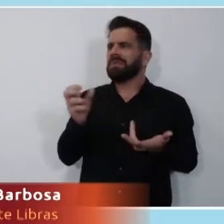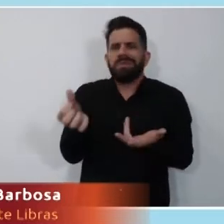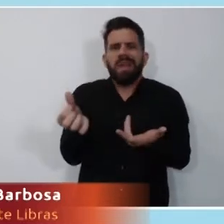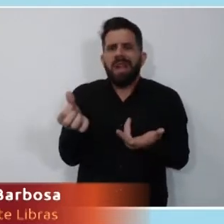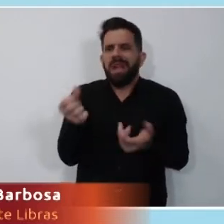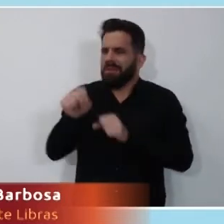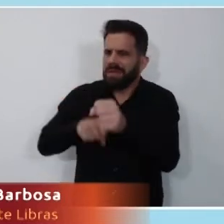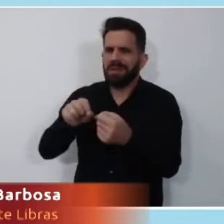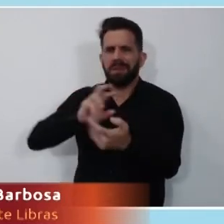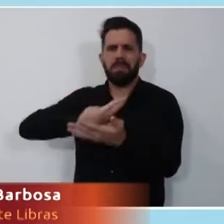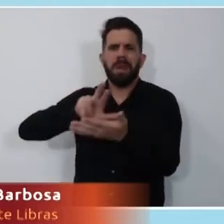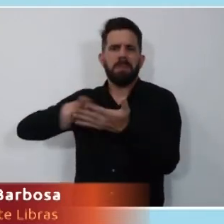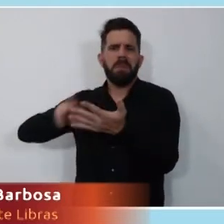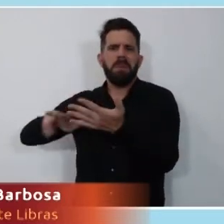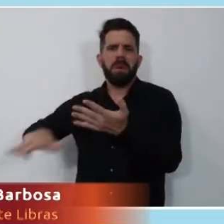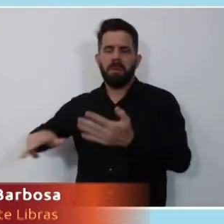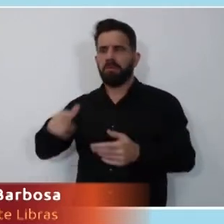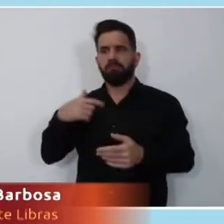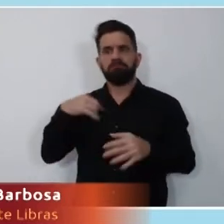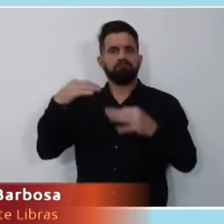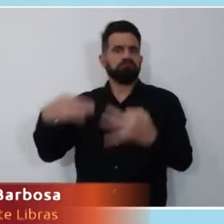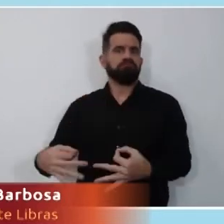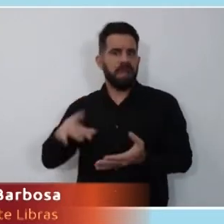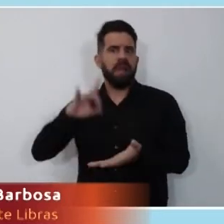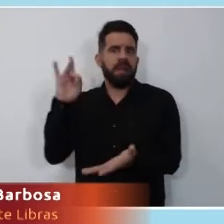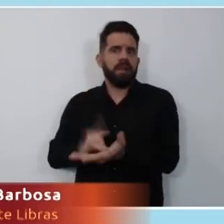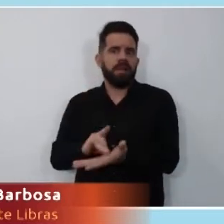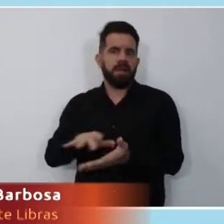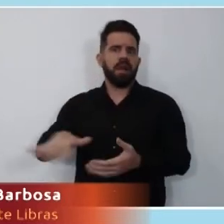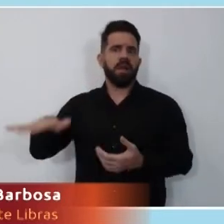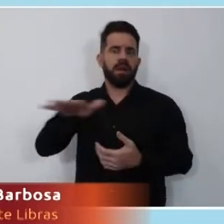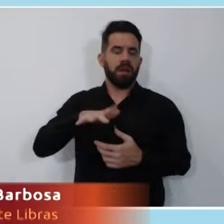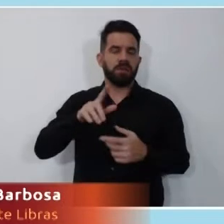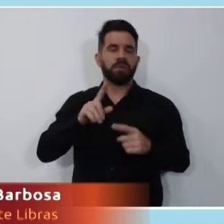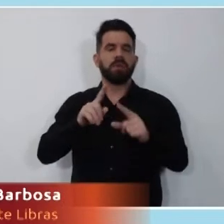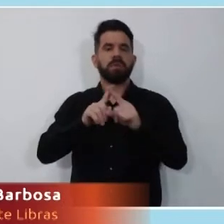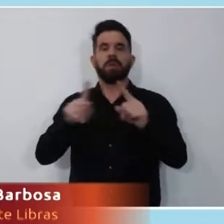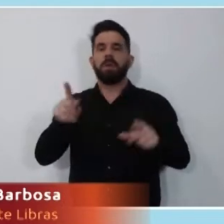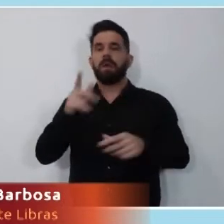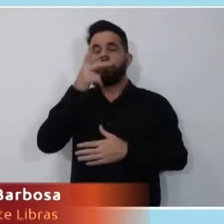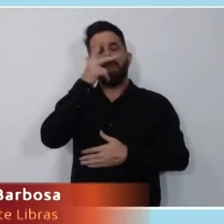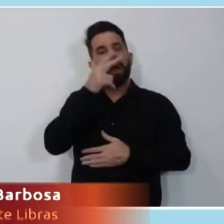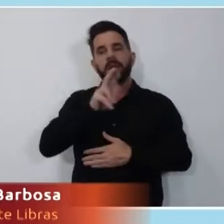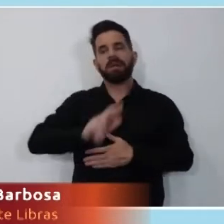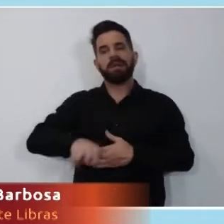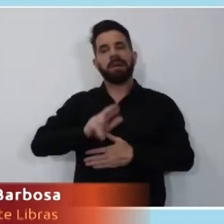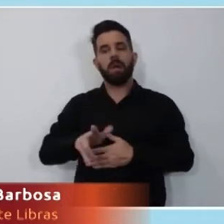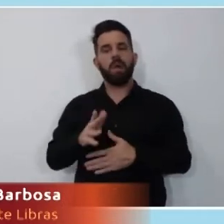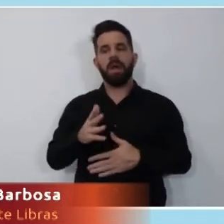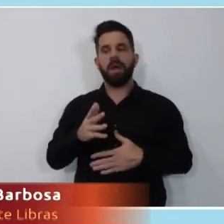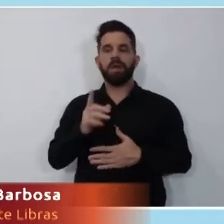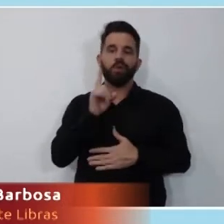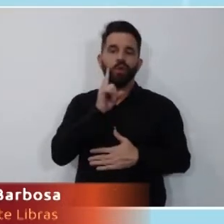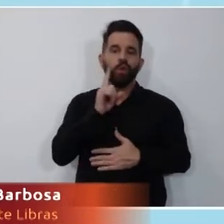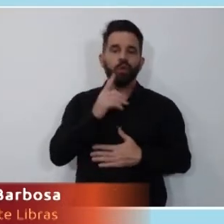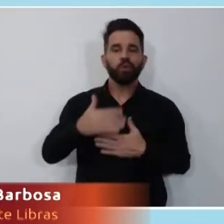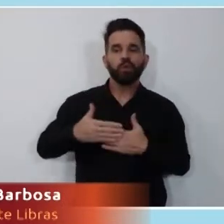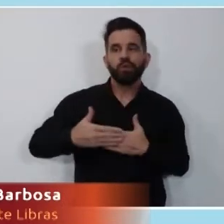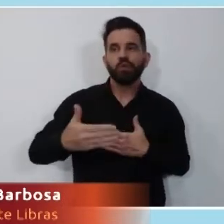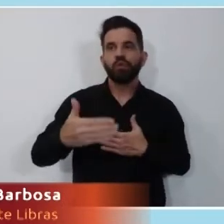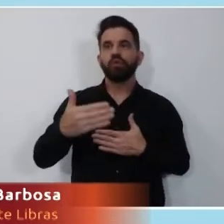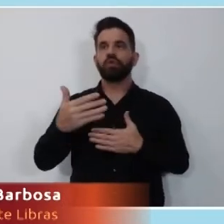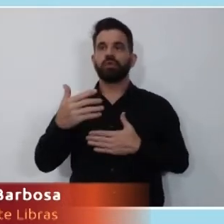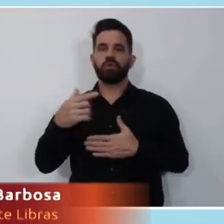a bicicleta é uma realidade, e a realidade ainda não está presente no cotidiano. São raras as ruas que têm bicicleta,